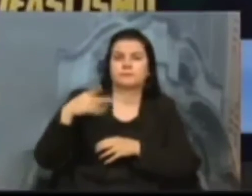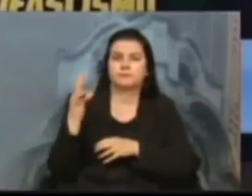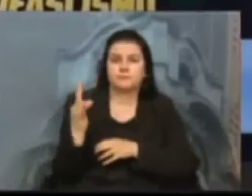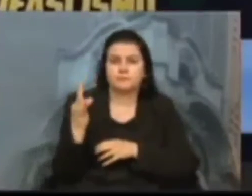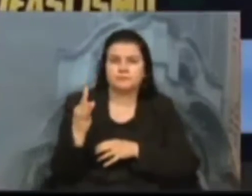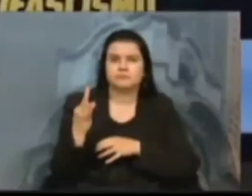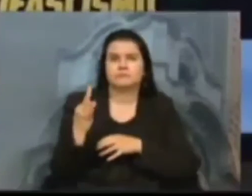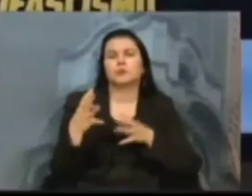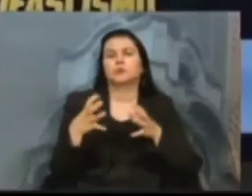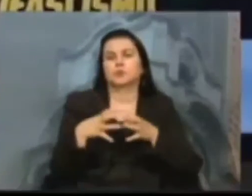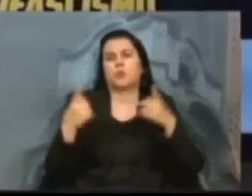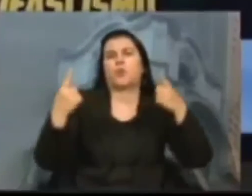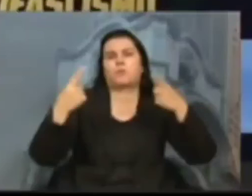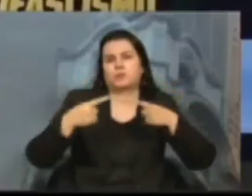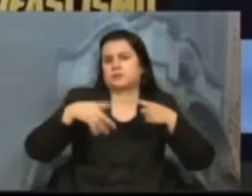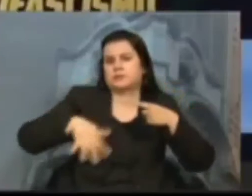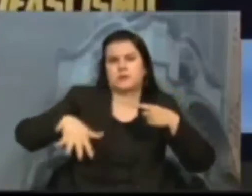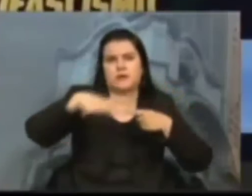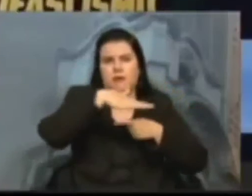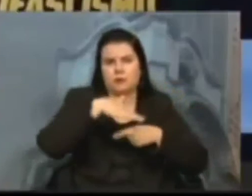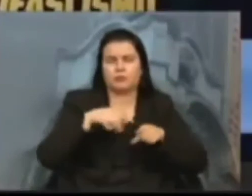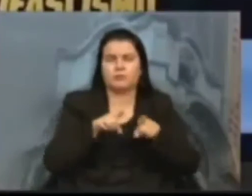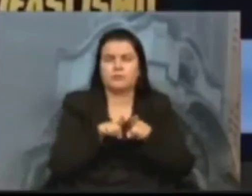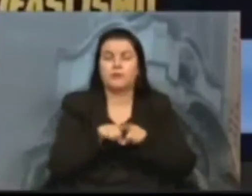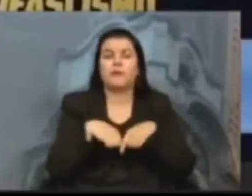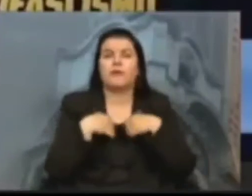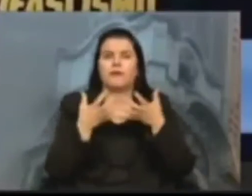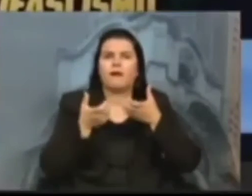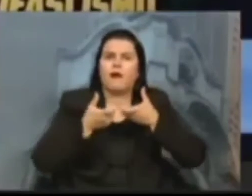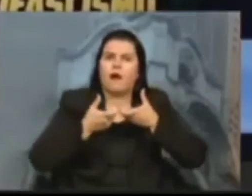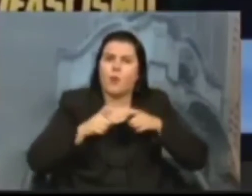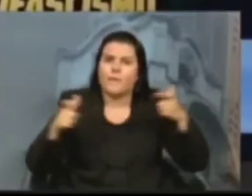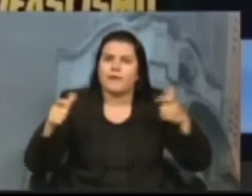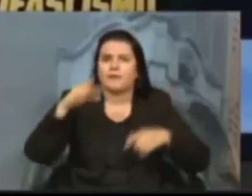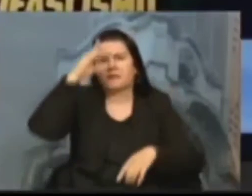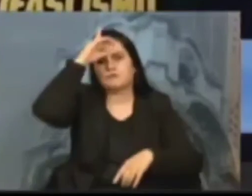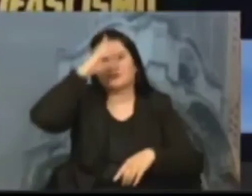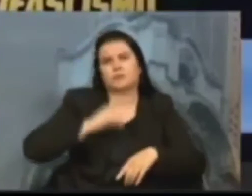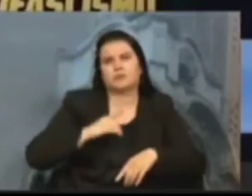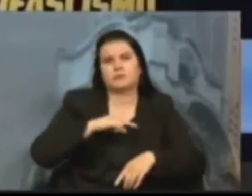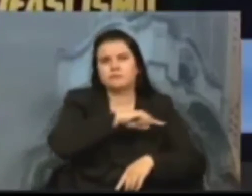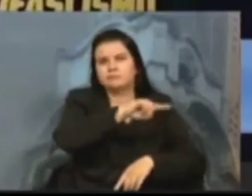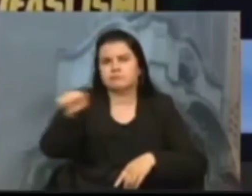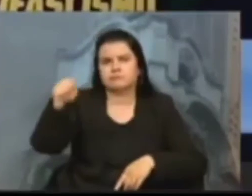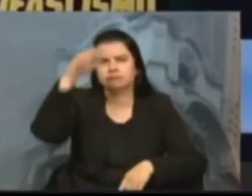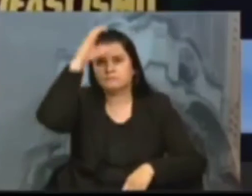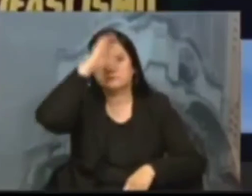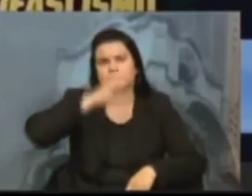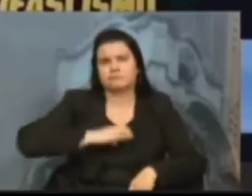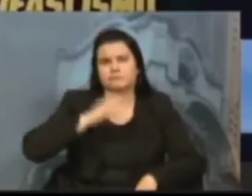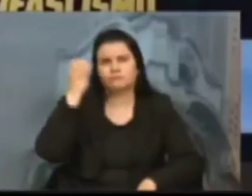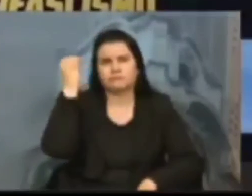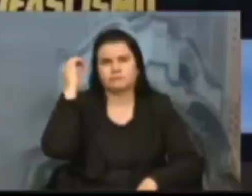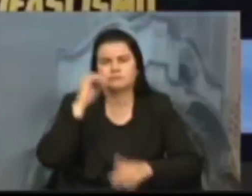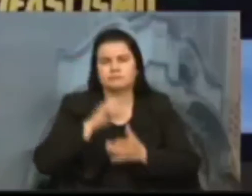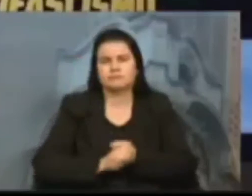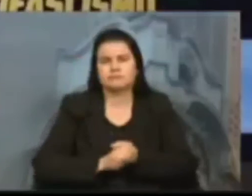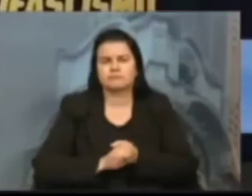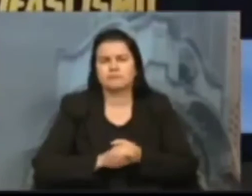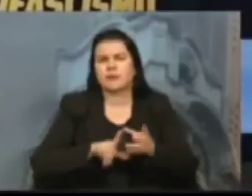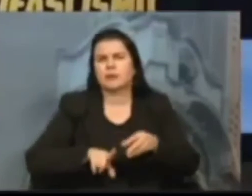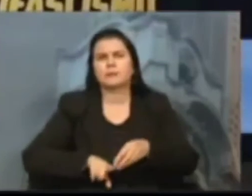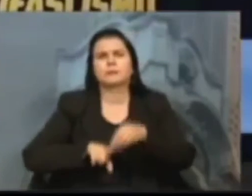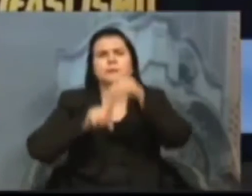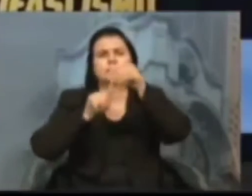e a oposição como um todo é ampliar ao máximo os direitos dos cidadãos e cidadãs de Porto Alegre,